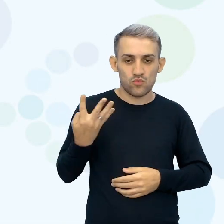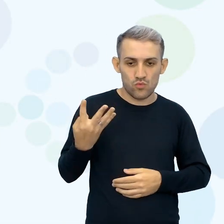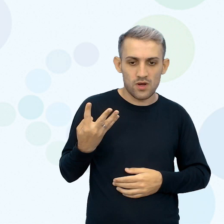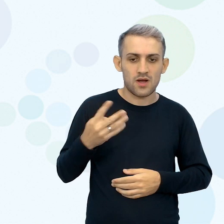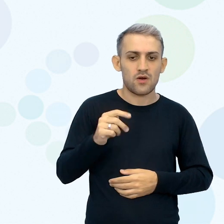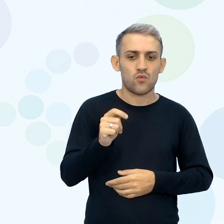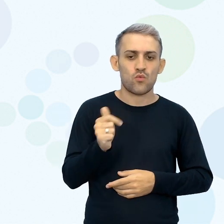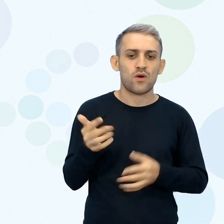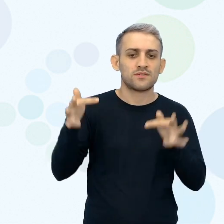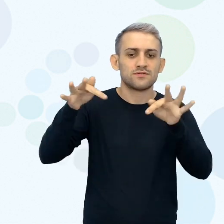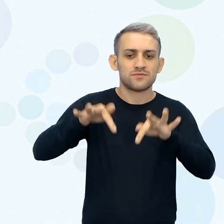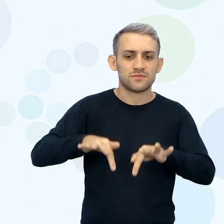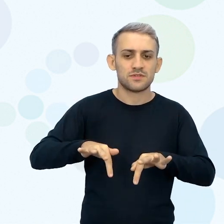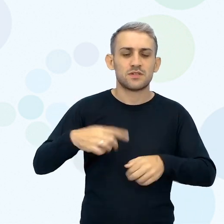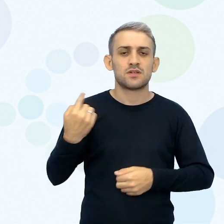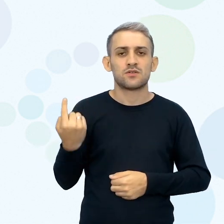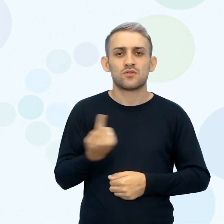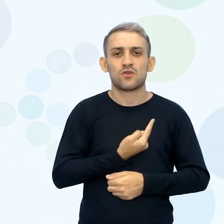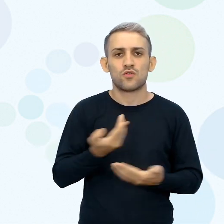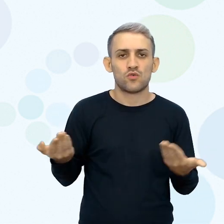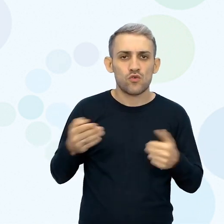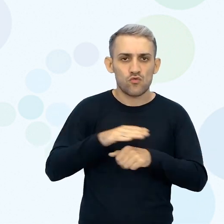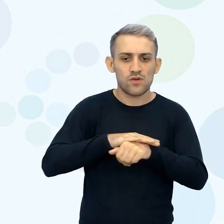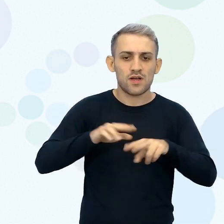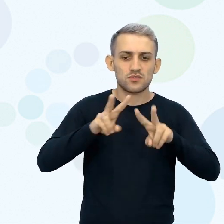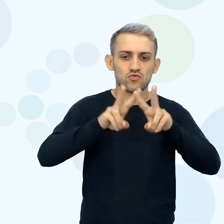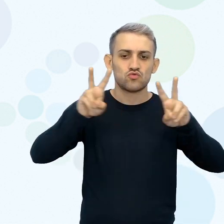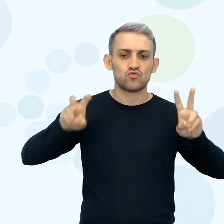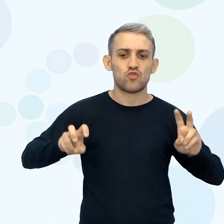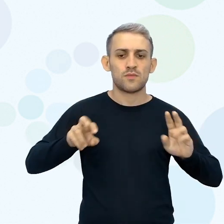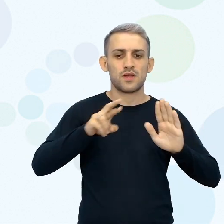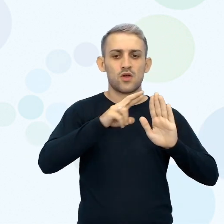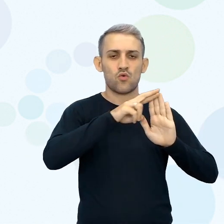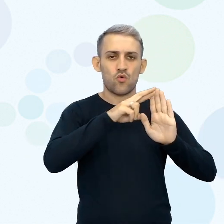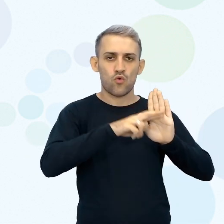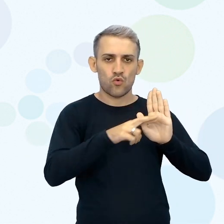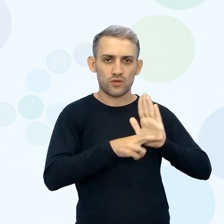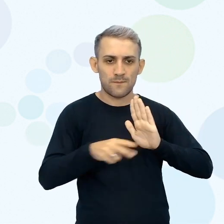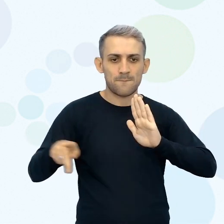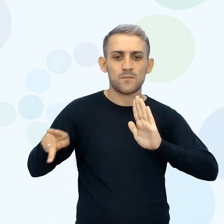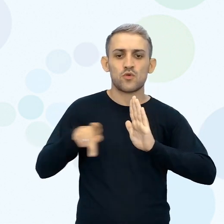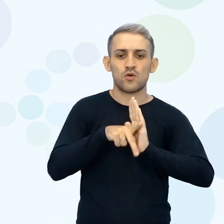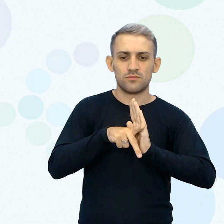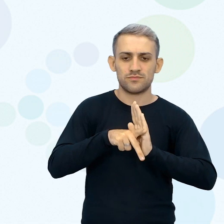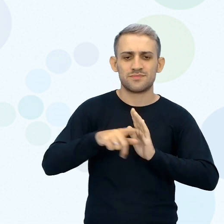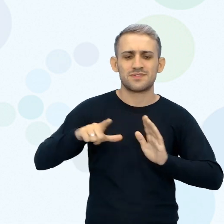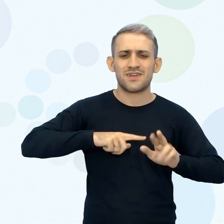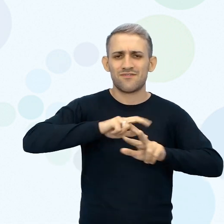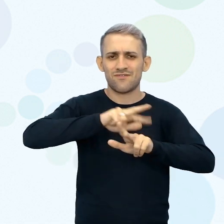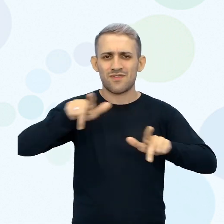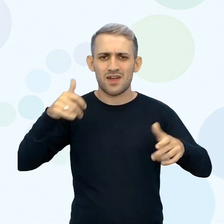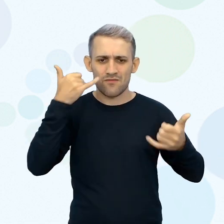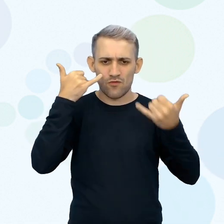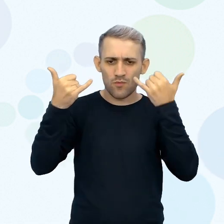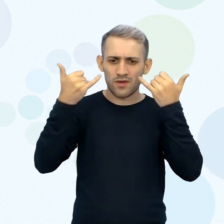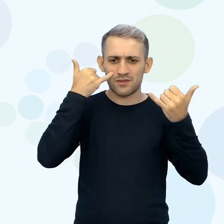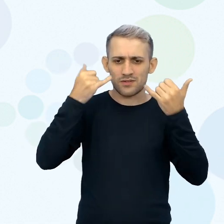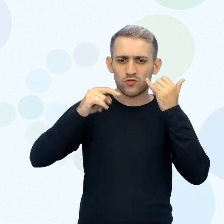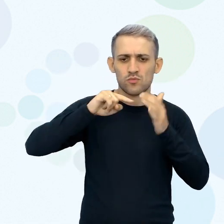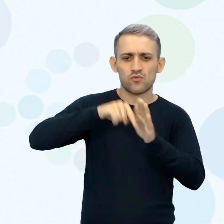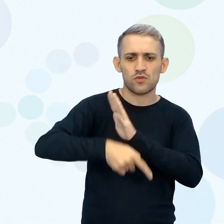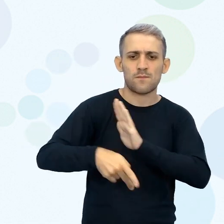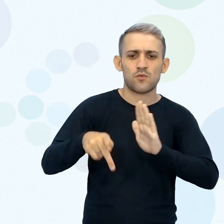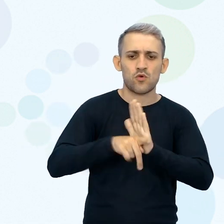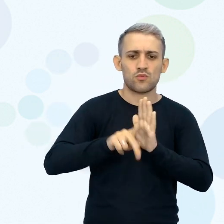já. Hoje a gente vai falar sobre o roteiro de gravação, obviamente. Então tem todas as informações aí do aprofundamento, da